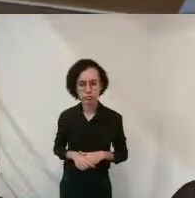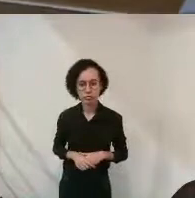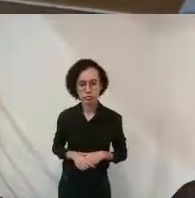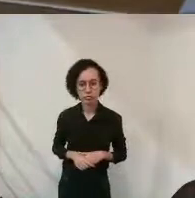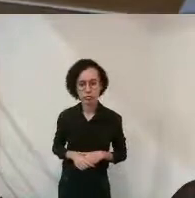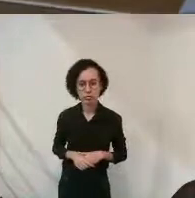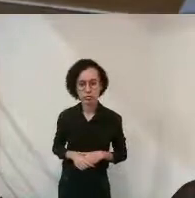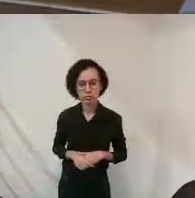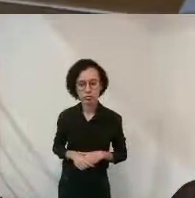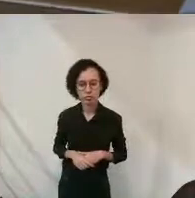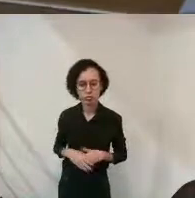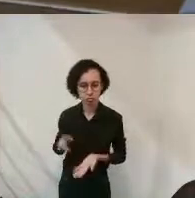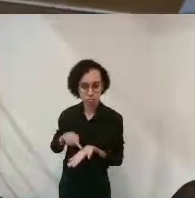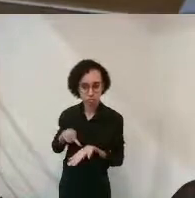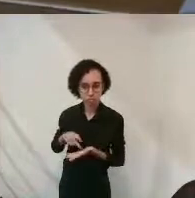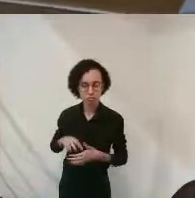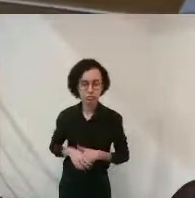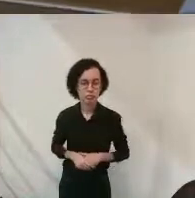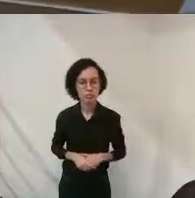né?